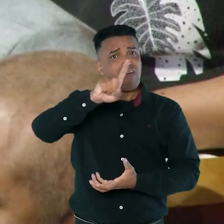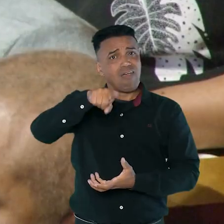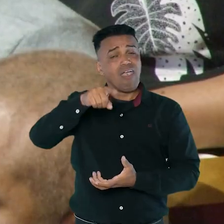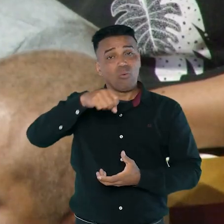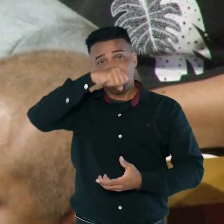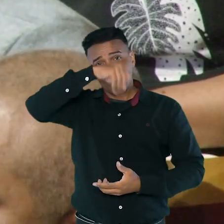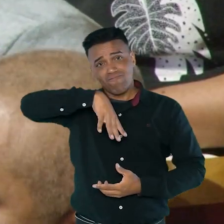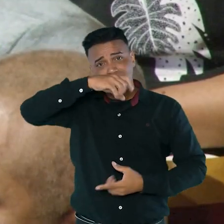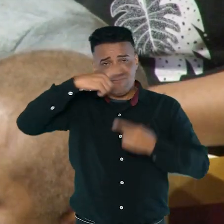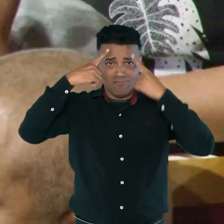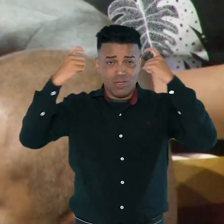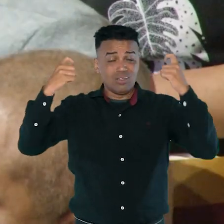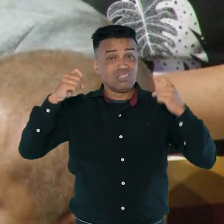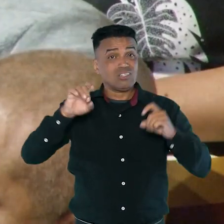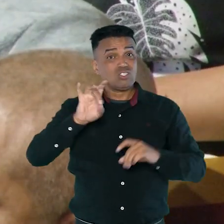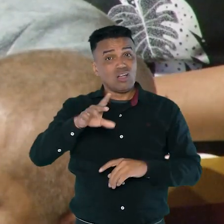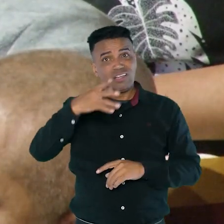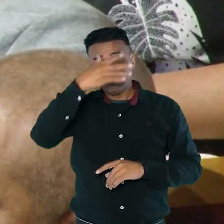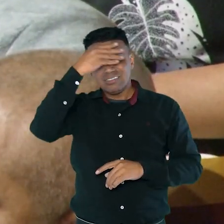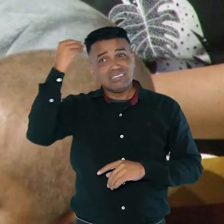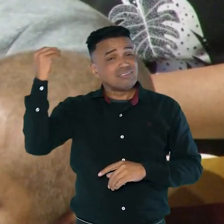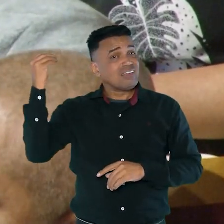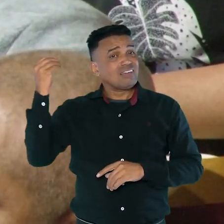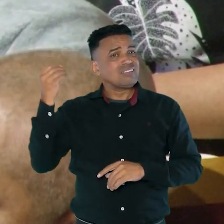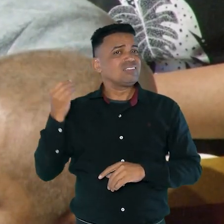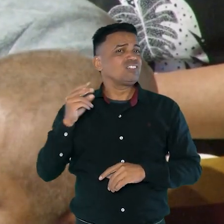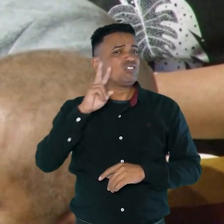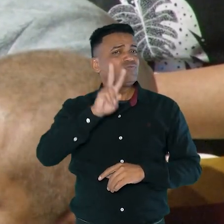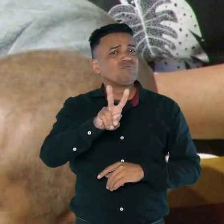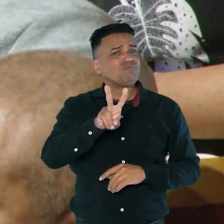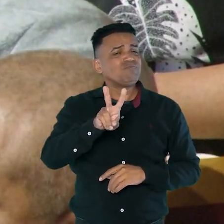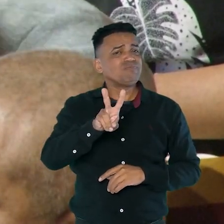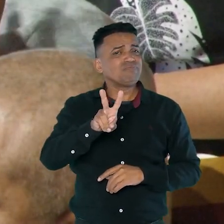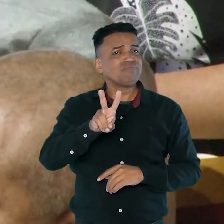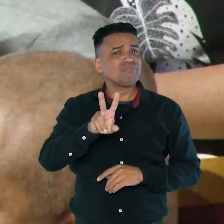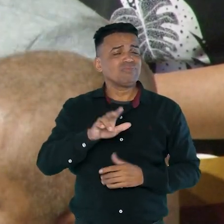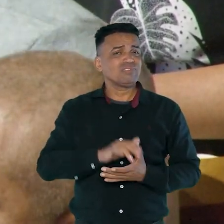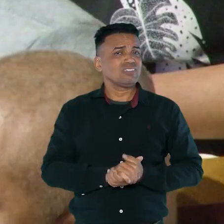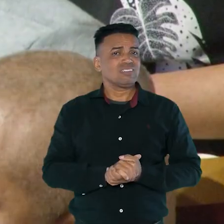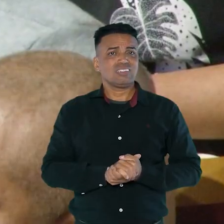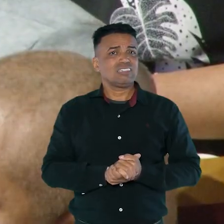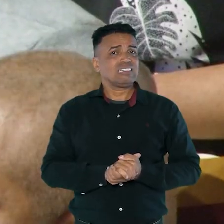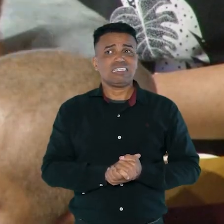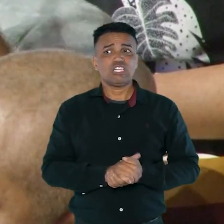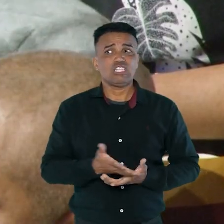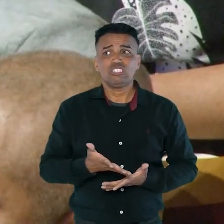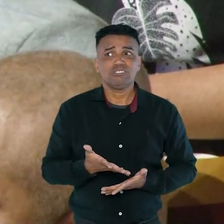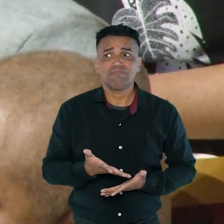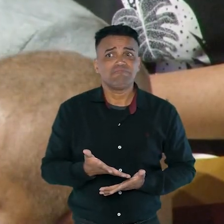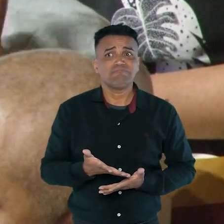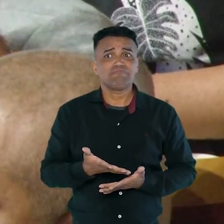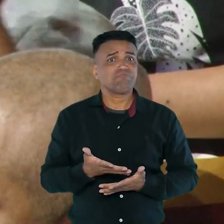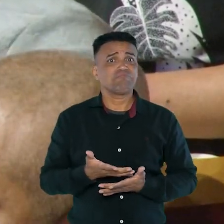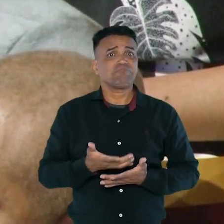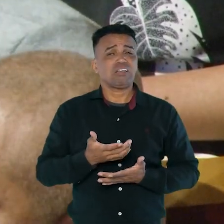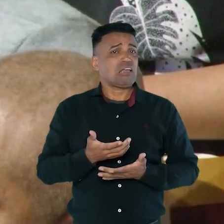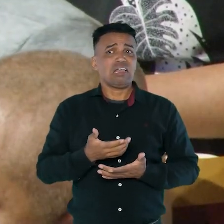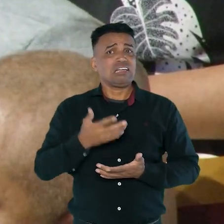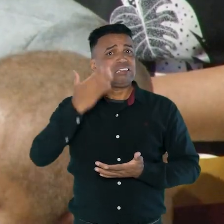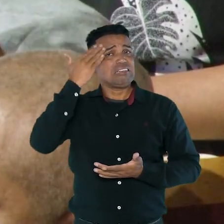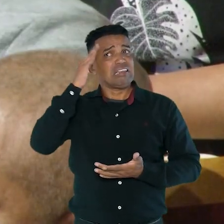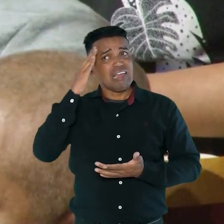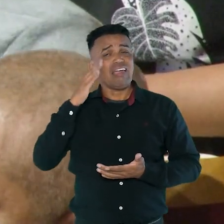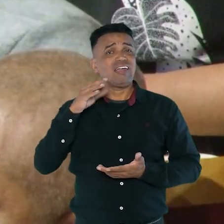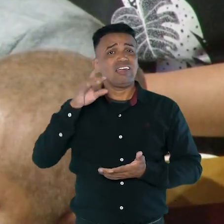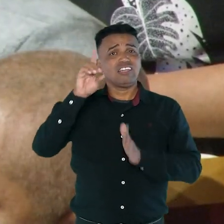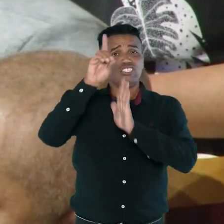é a violência. Só que a gente esquece de perceber que a gente foi privado de entender, de ter o direito de